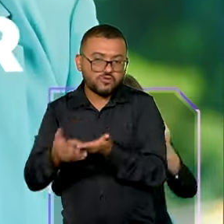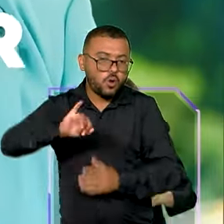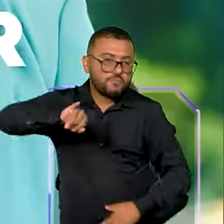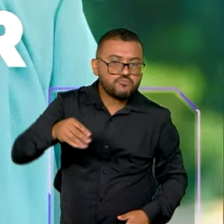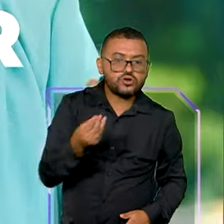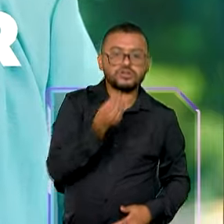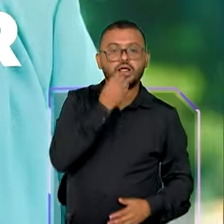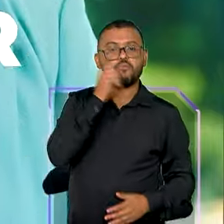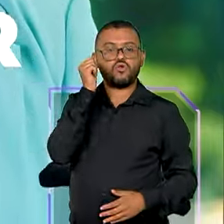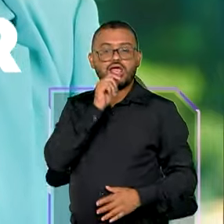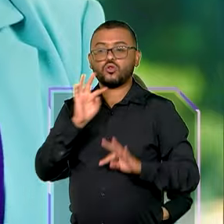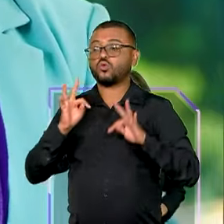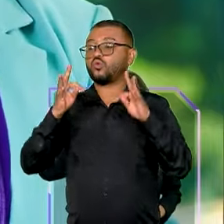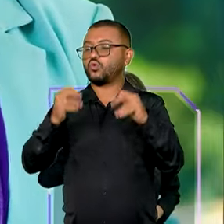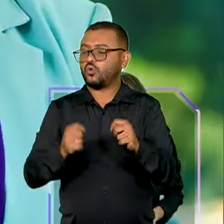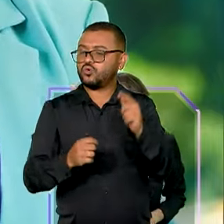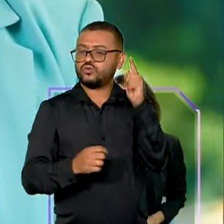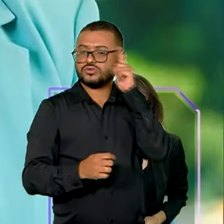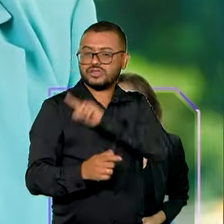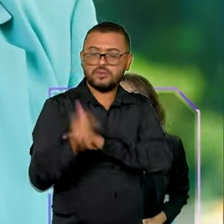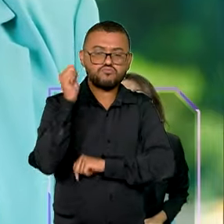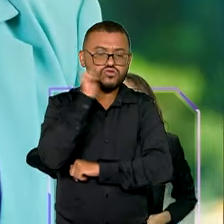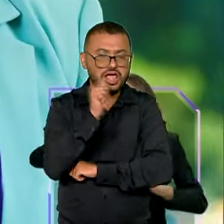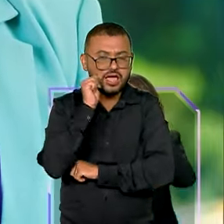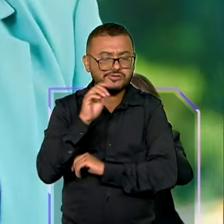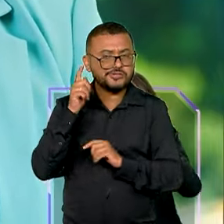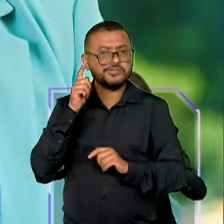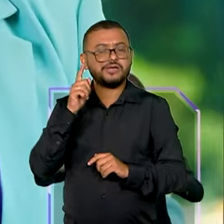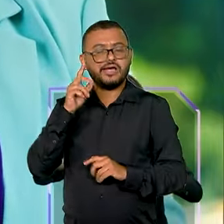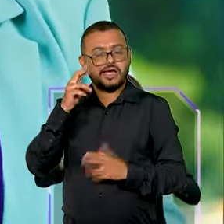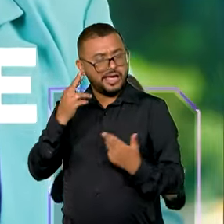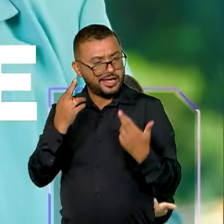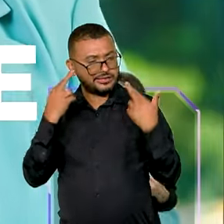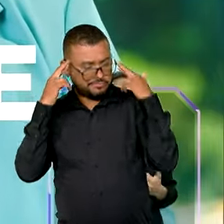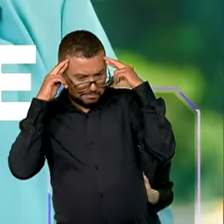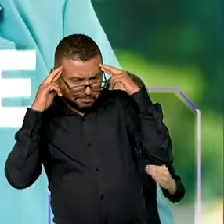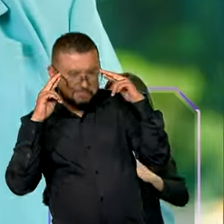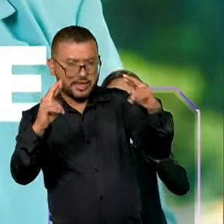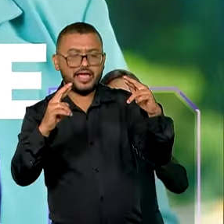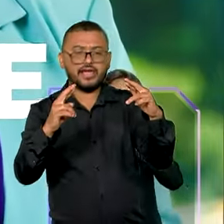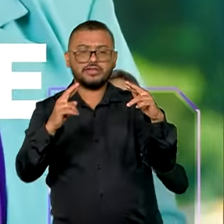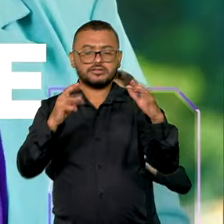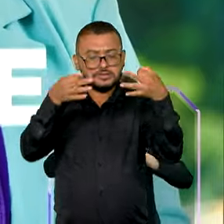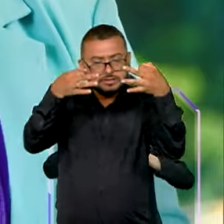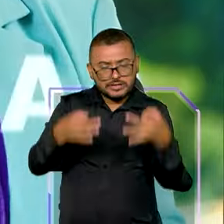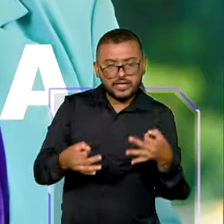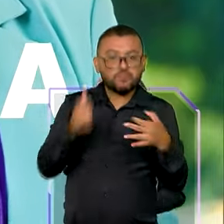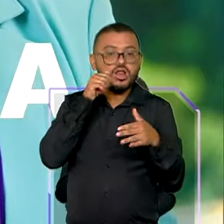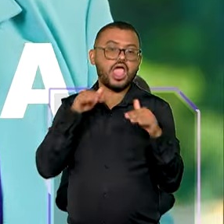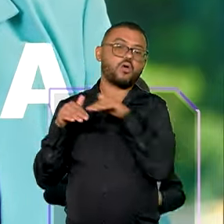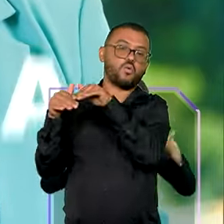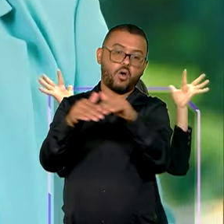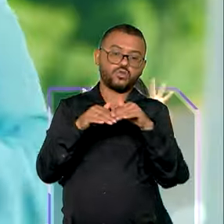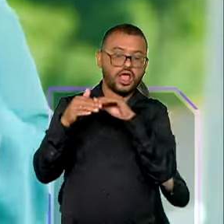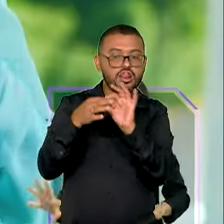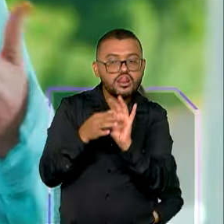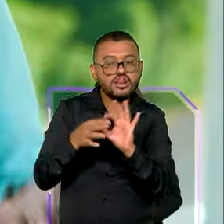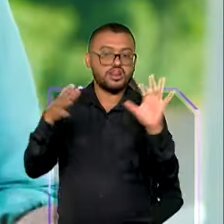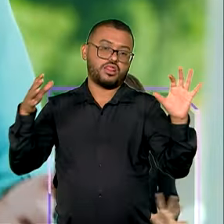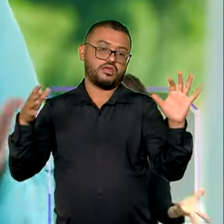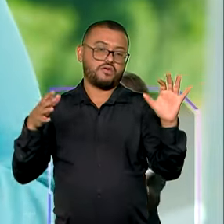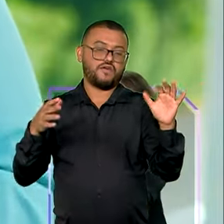que toda mulher brasileira conquiste cada vez mais respeito, dignidade, igualdade e autonomia.